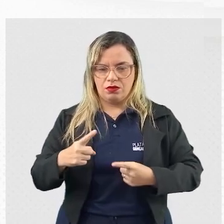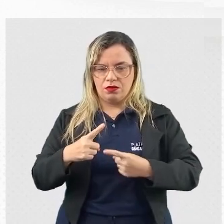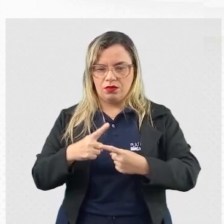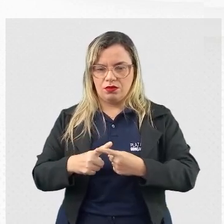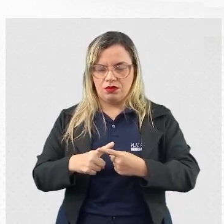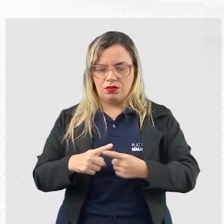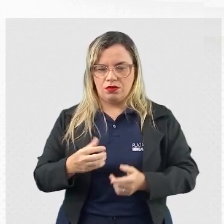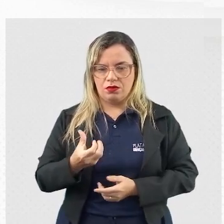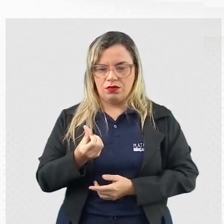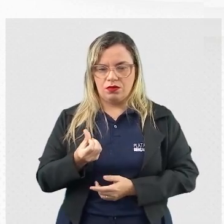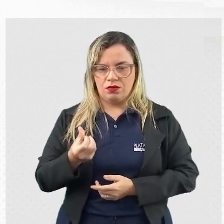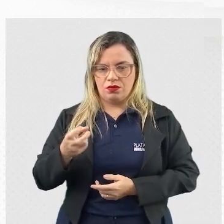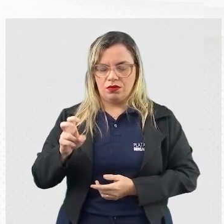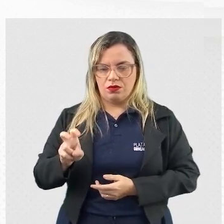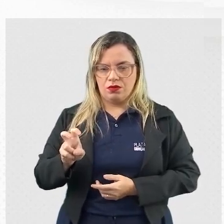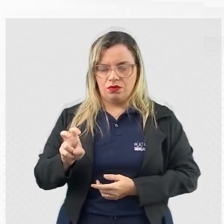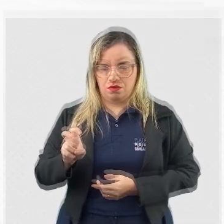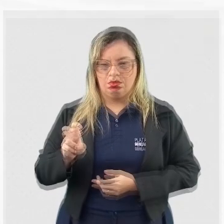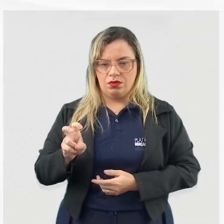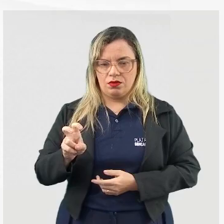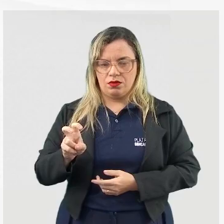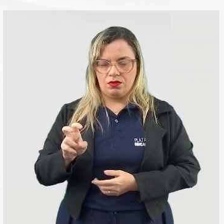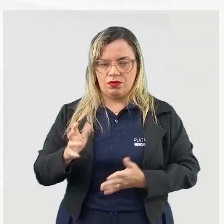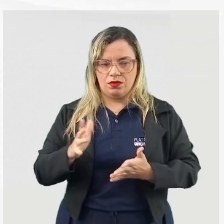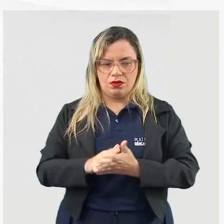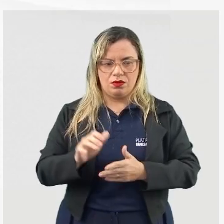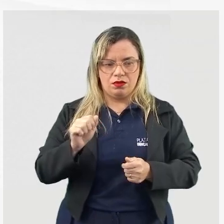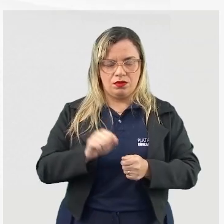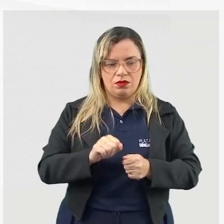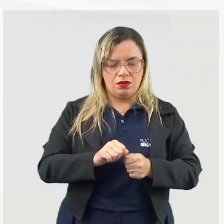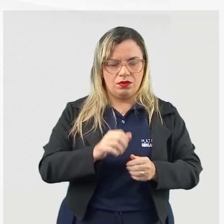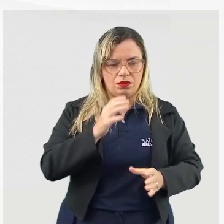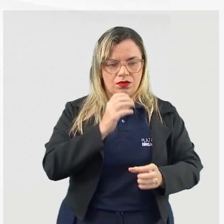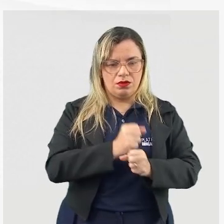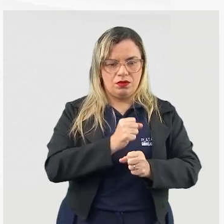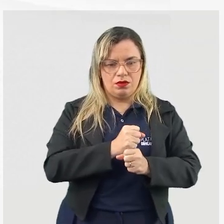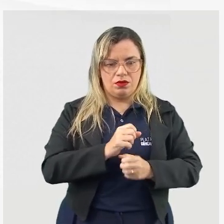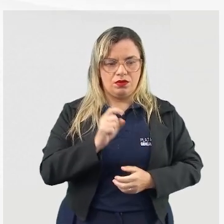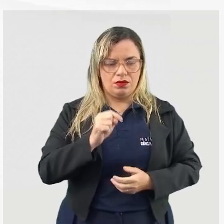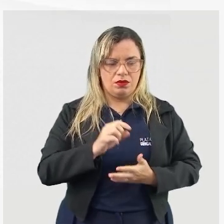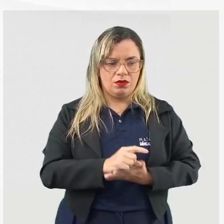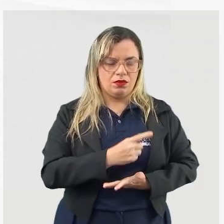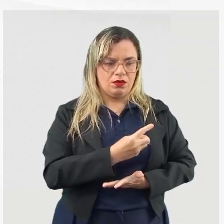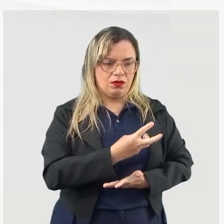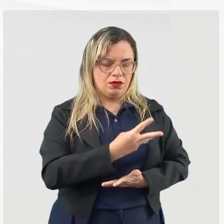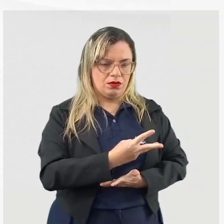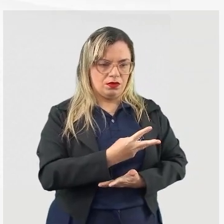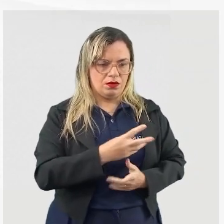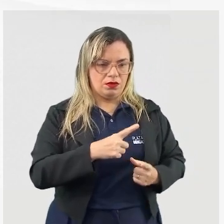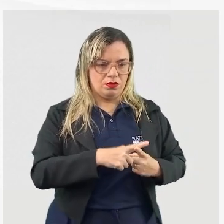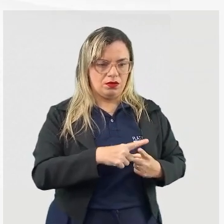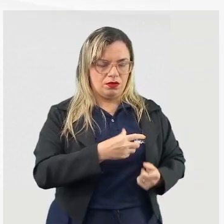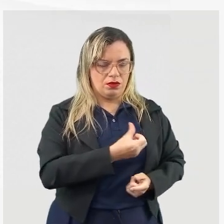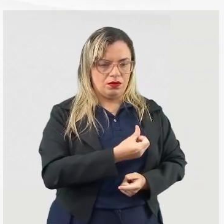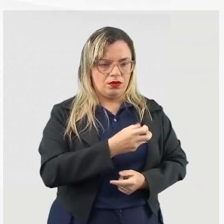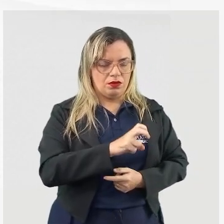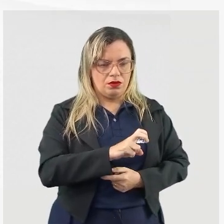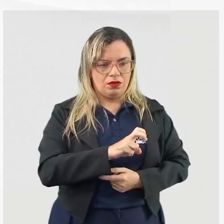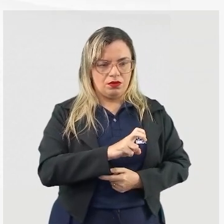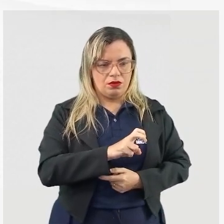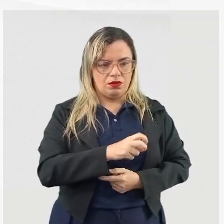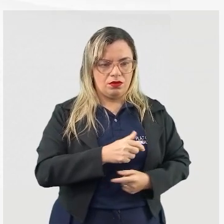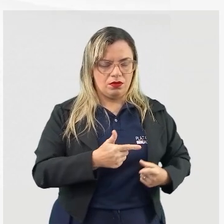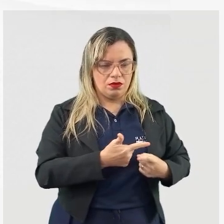multiplicado por 65, né? Vamos fazer essa continha aqui do ladinho para saber quanto é 13 vezes